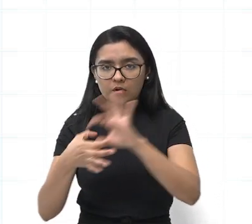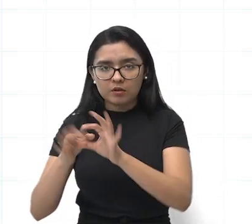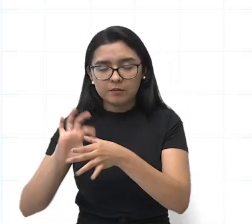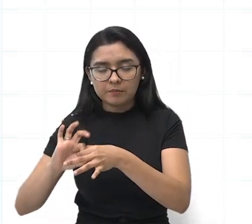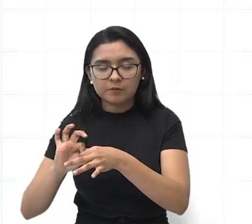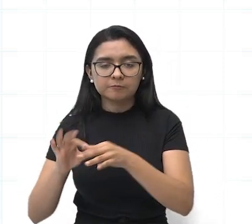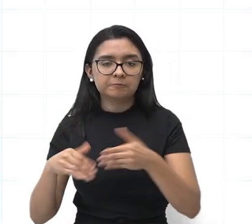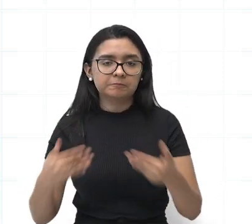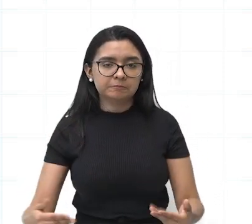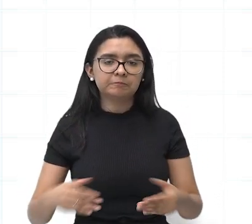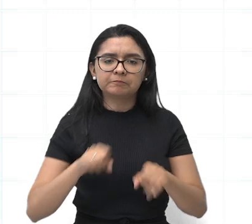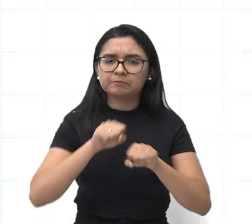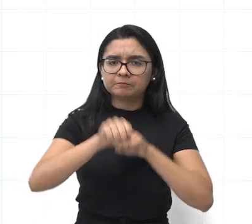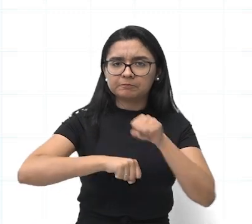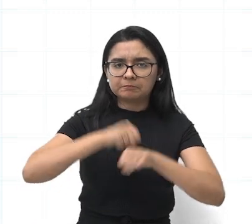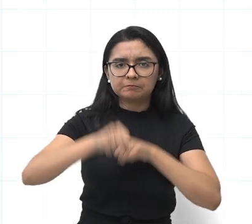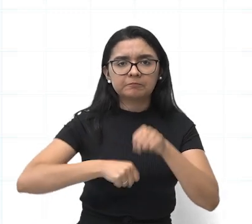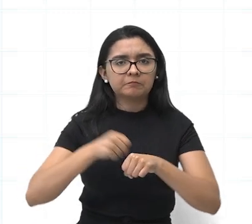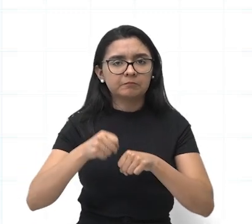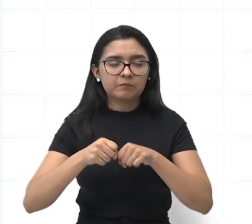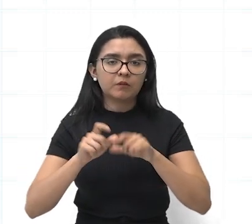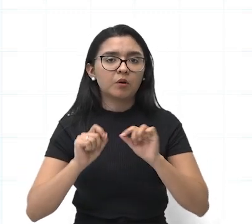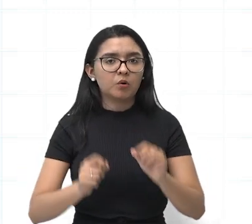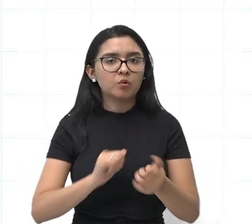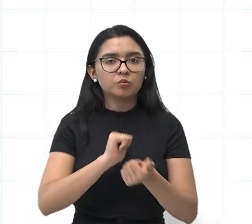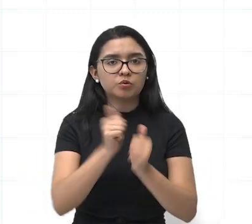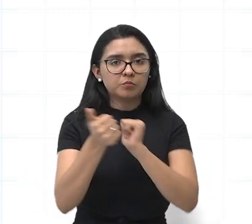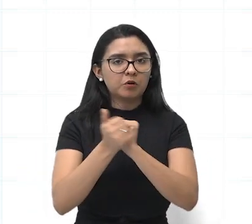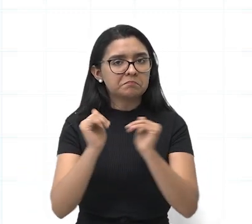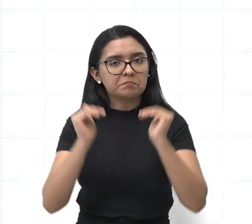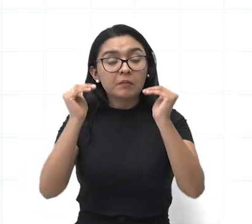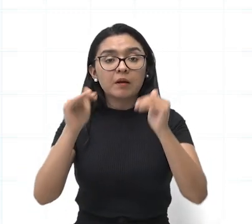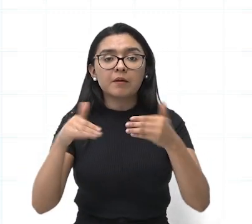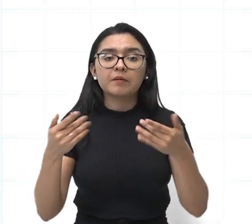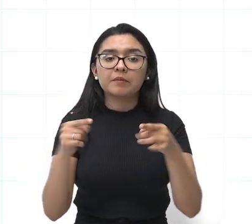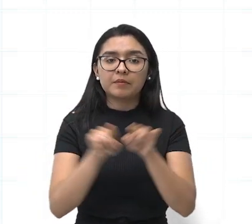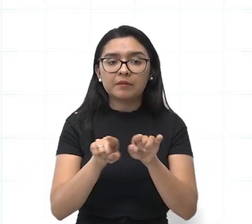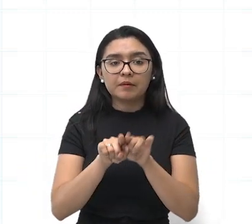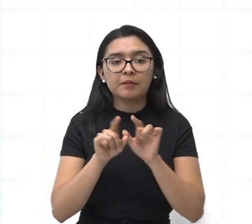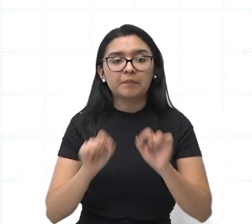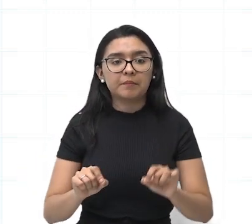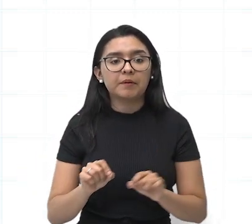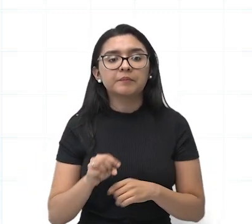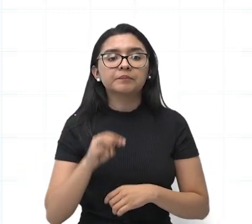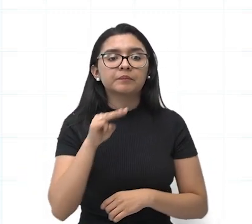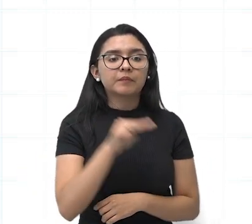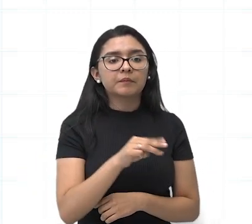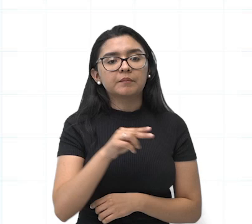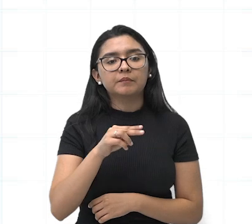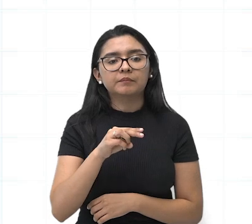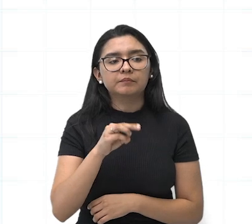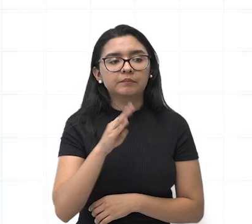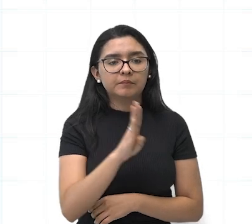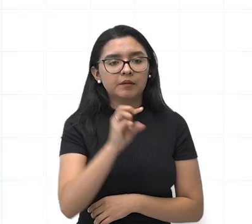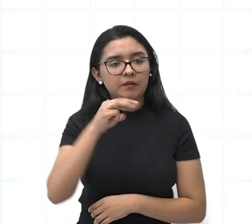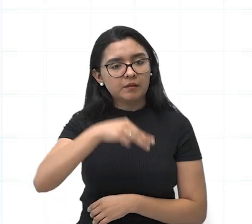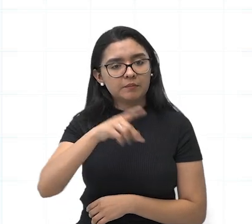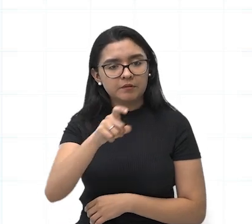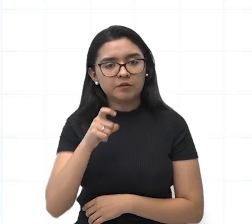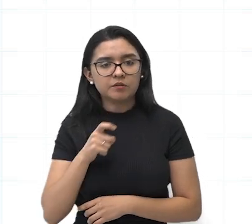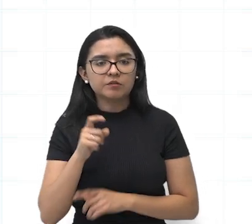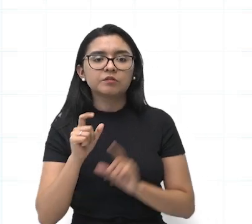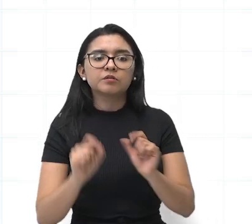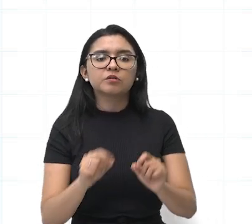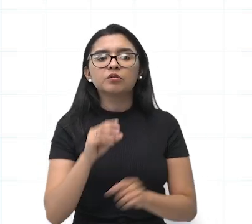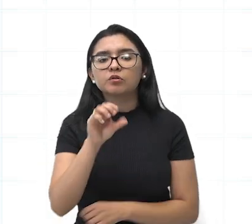A bike aí está no esporte de alto rendimento, né? Nós temos o BMX Supercross, que consiste em